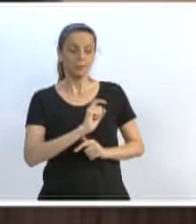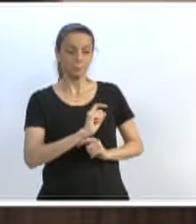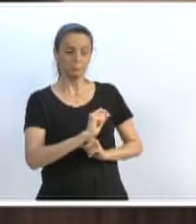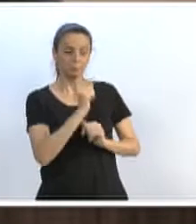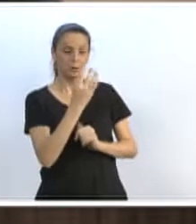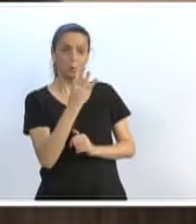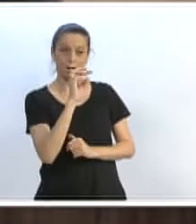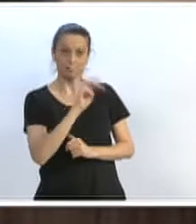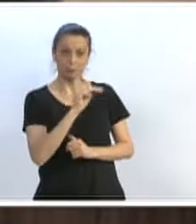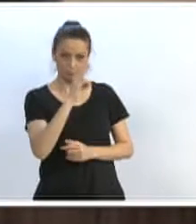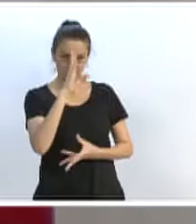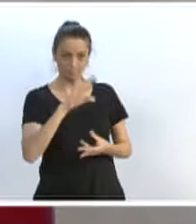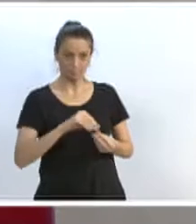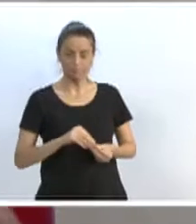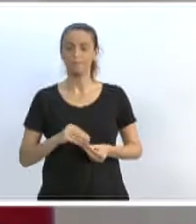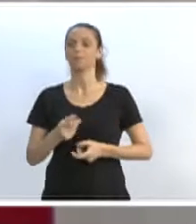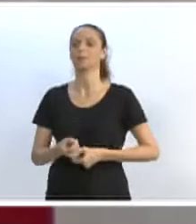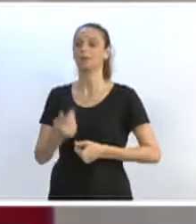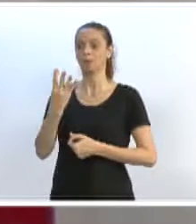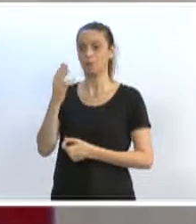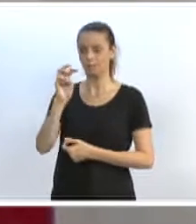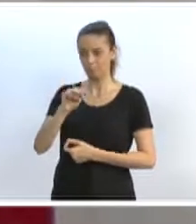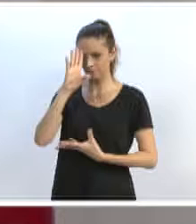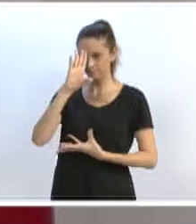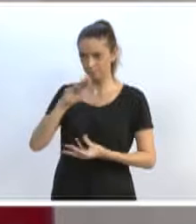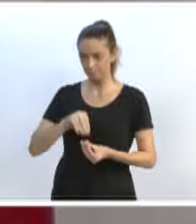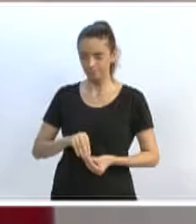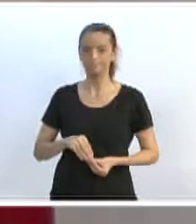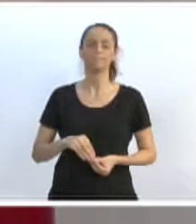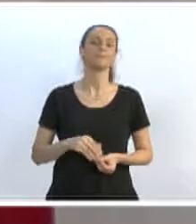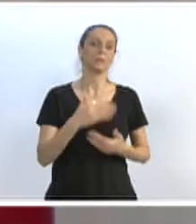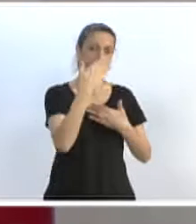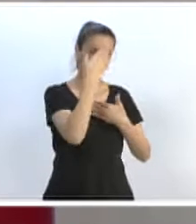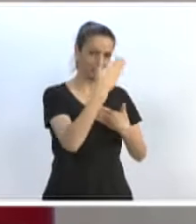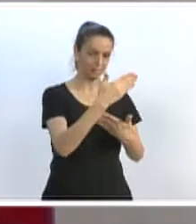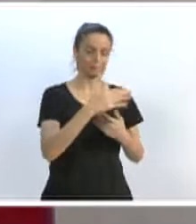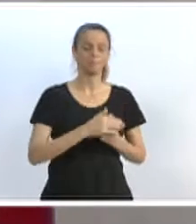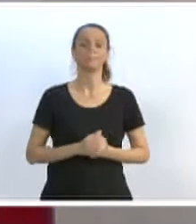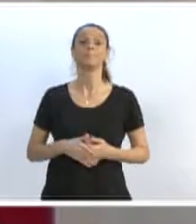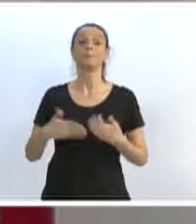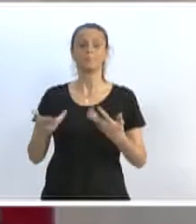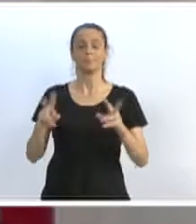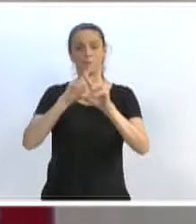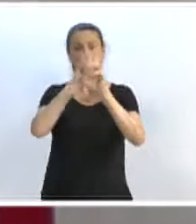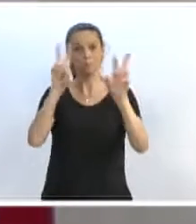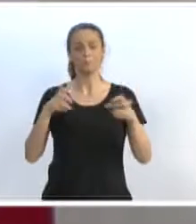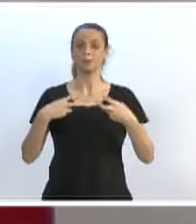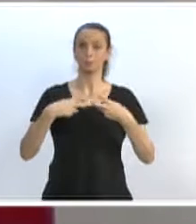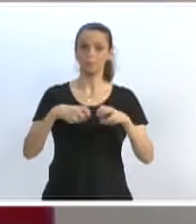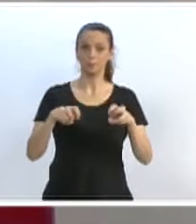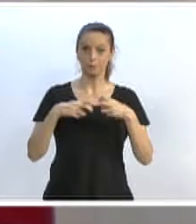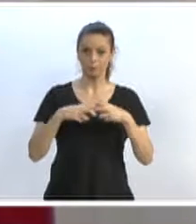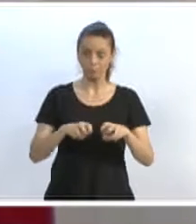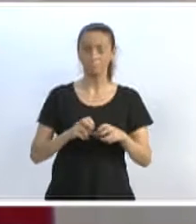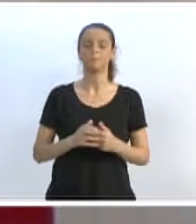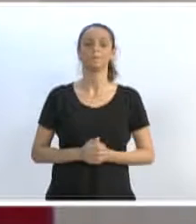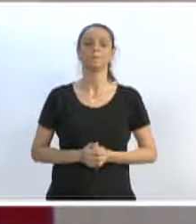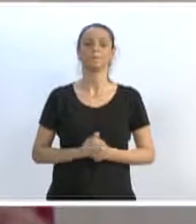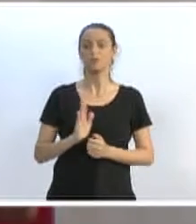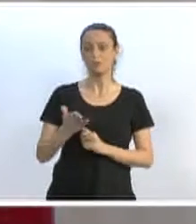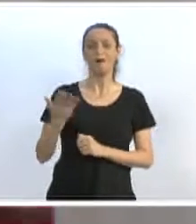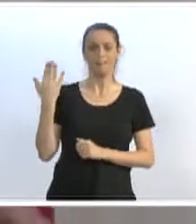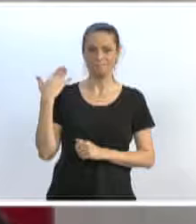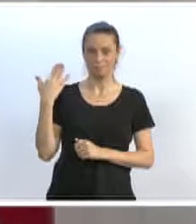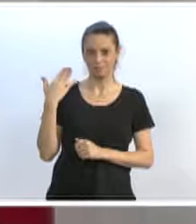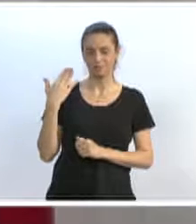Mais 4 minutos, Vossa Excelência. Obrigado, presidente. Senhoras e senhores, a questão do transporte coletivo, conforme os vereadores também se